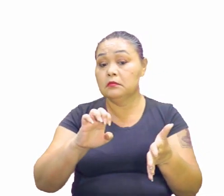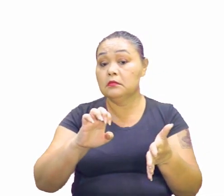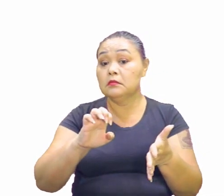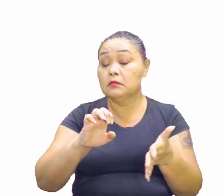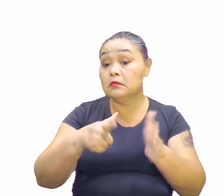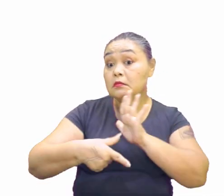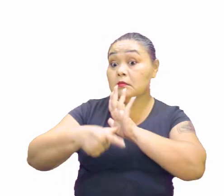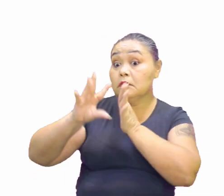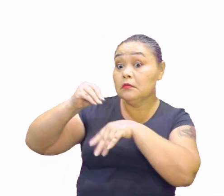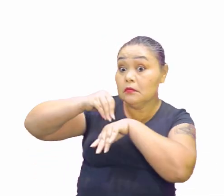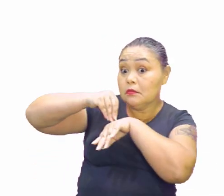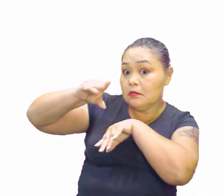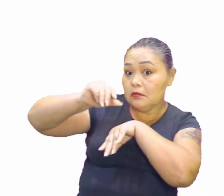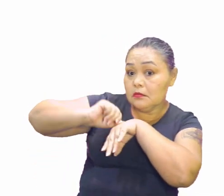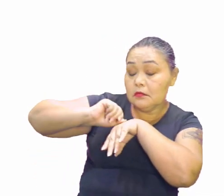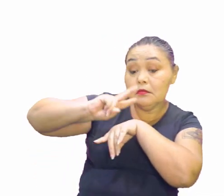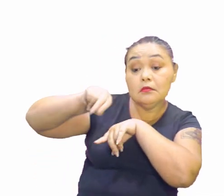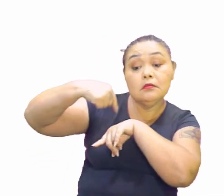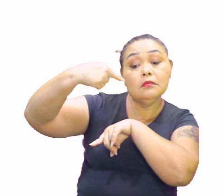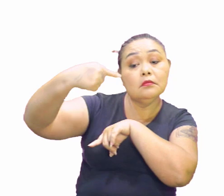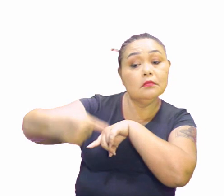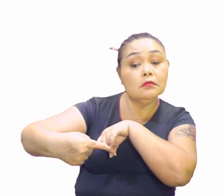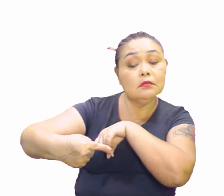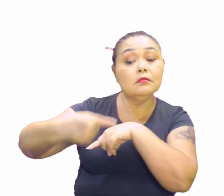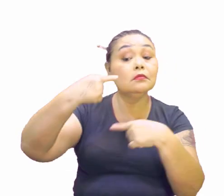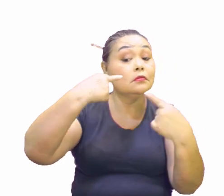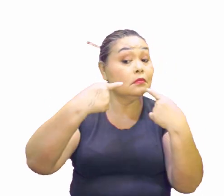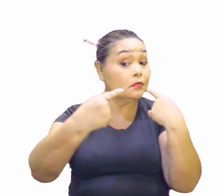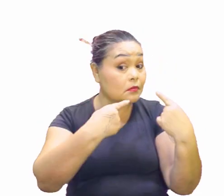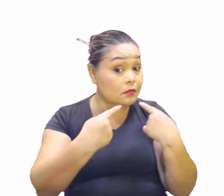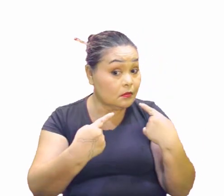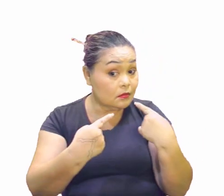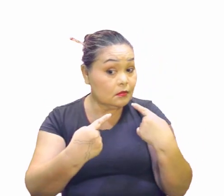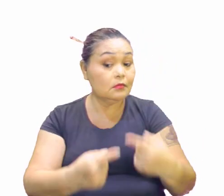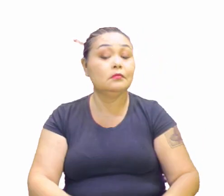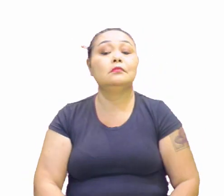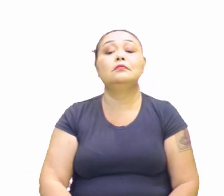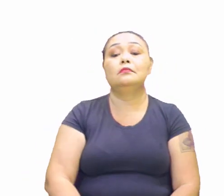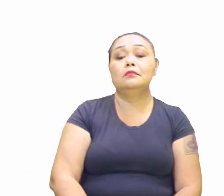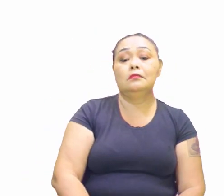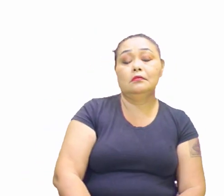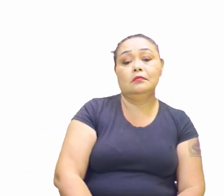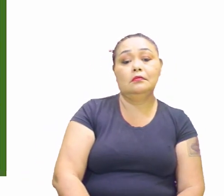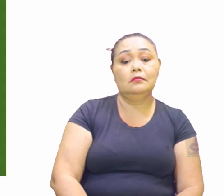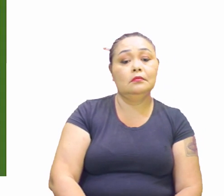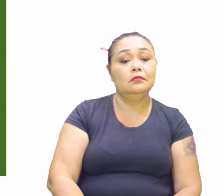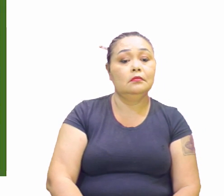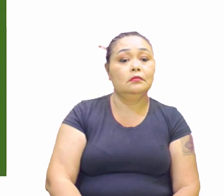Tese é um spoiler do que vai discutir.